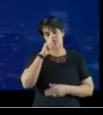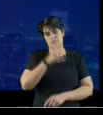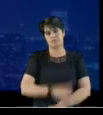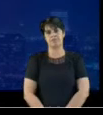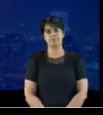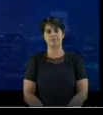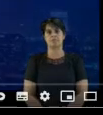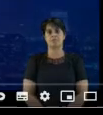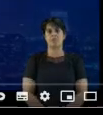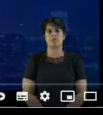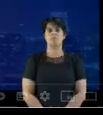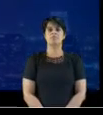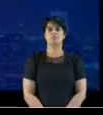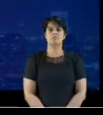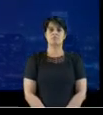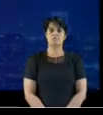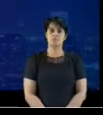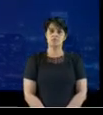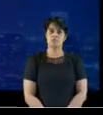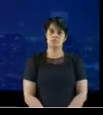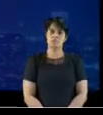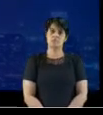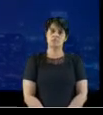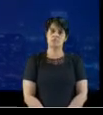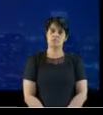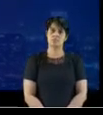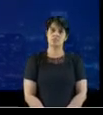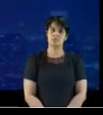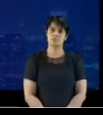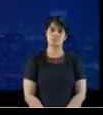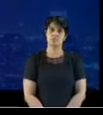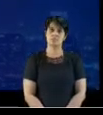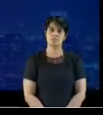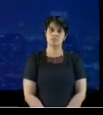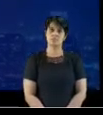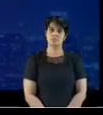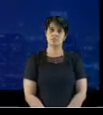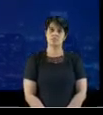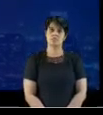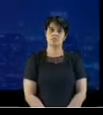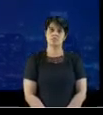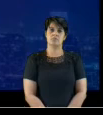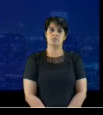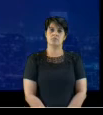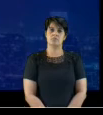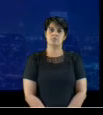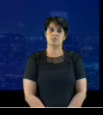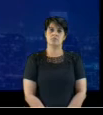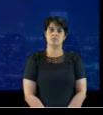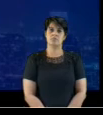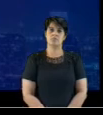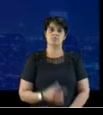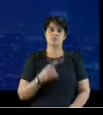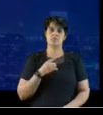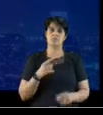então, observou a CEINFRACOM, apesar de o edital de licitação de 2012 ter previsto expressamente a